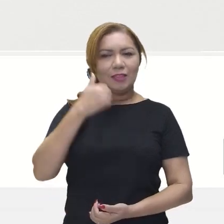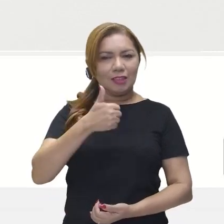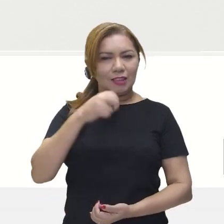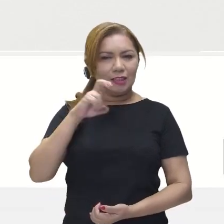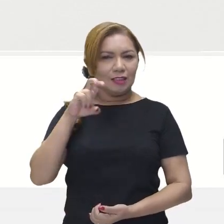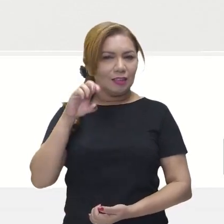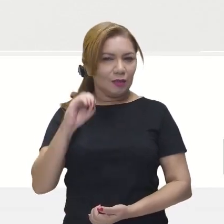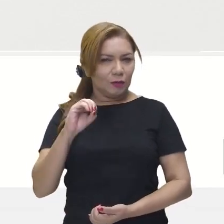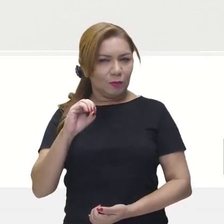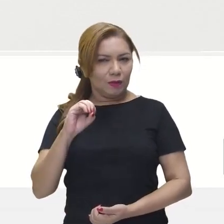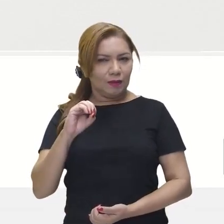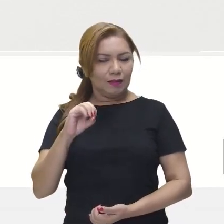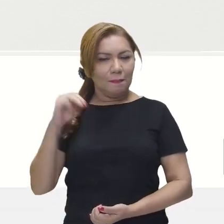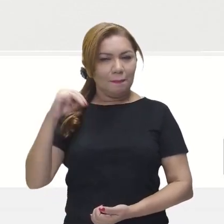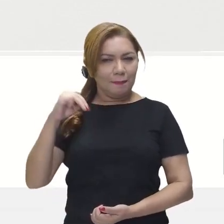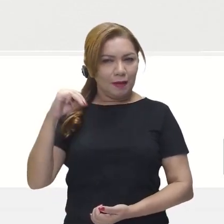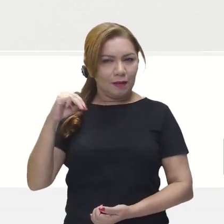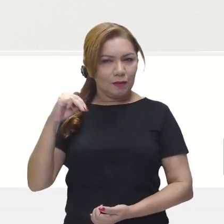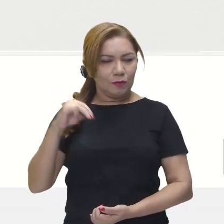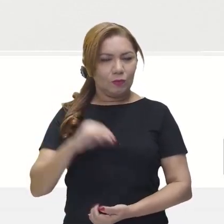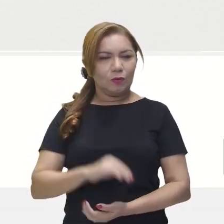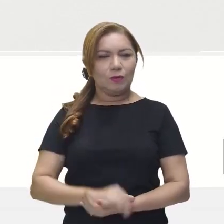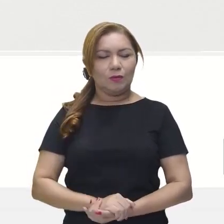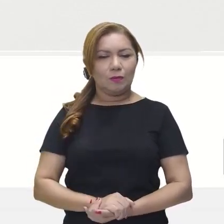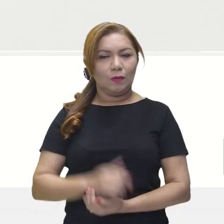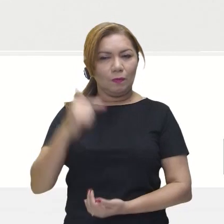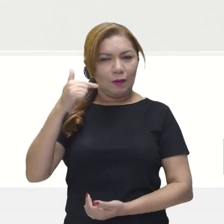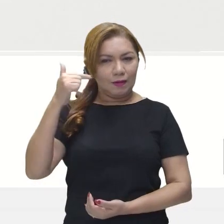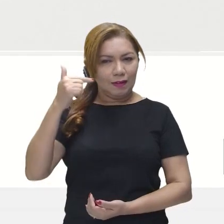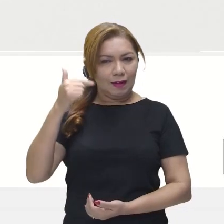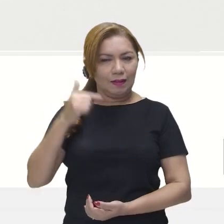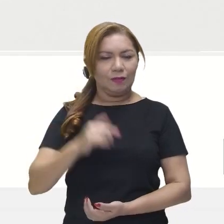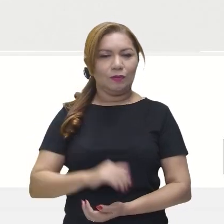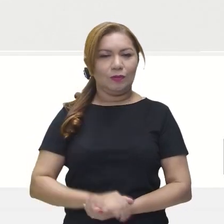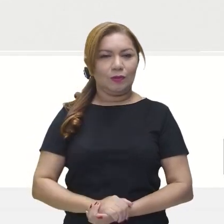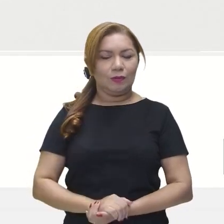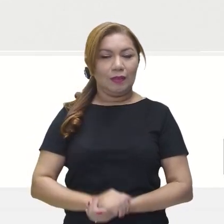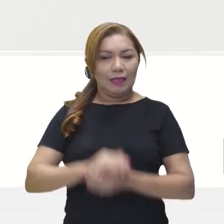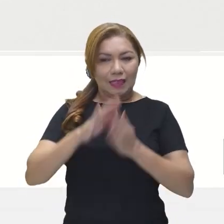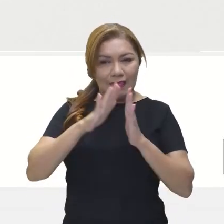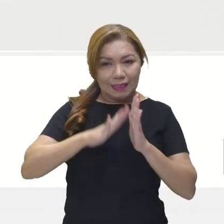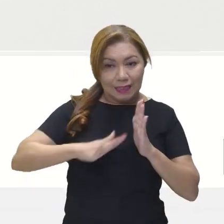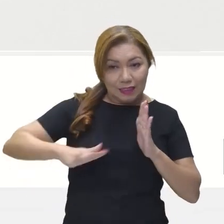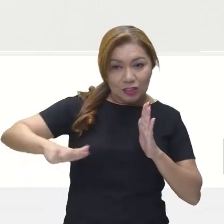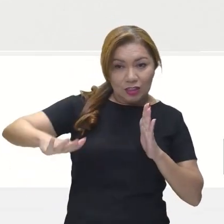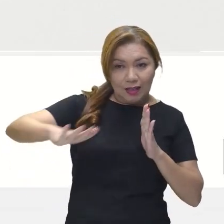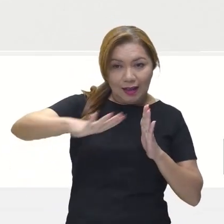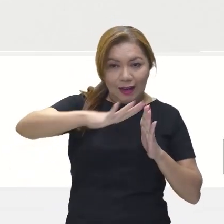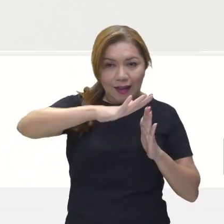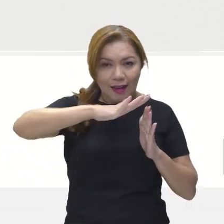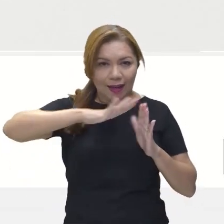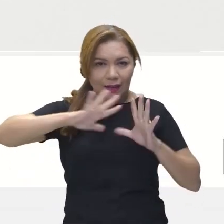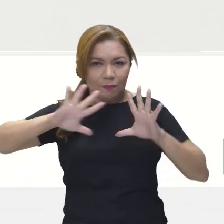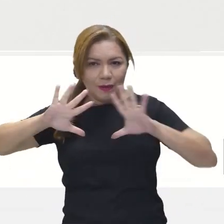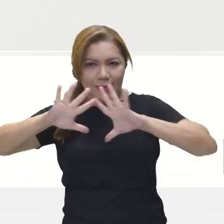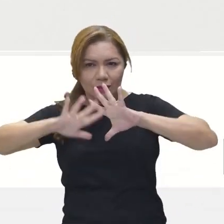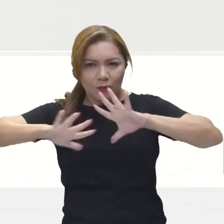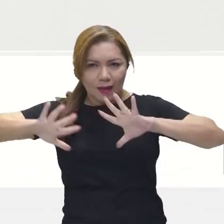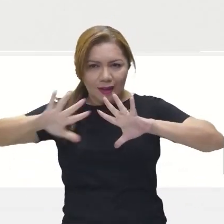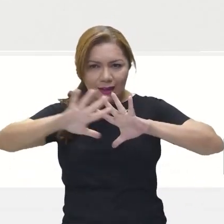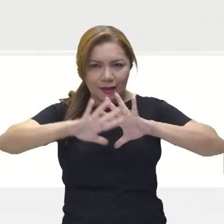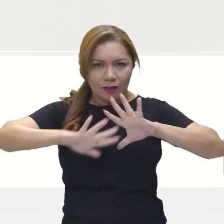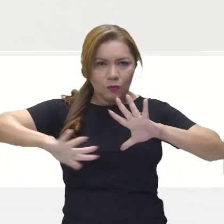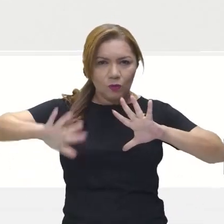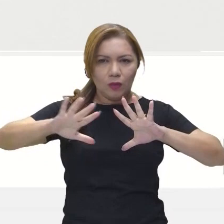3.150 metros quadrados de área. Veja só, eu somei, eu fiz o cálculo de uma área